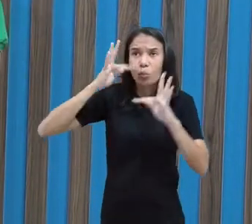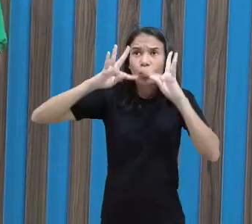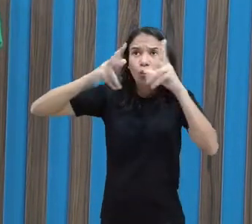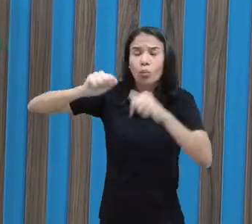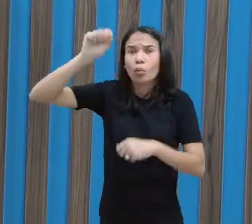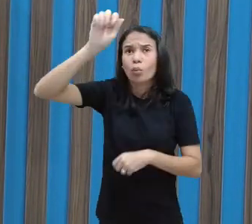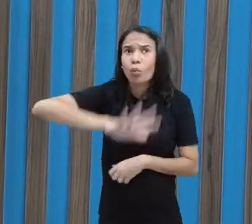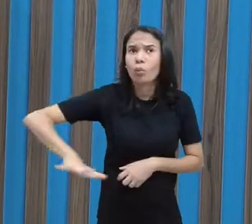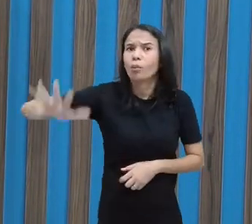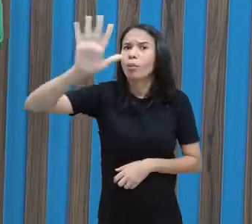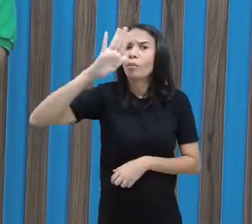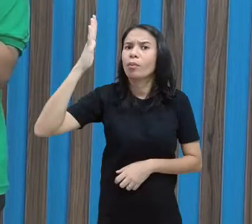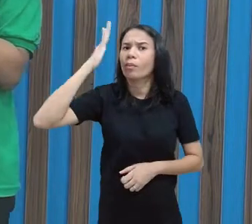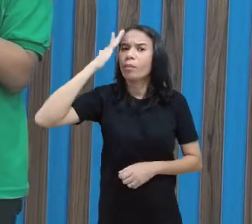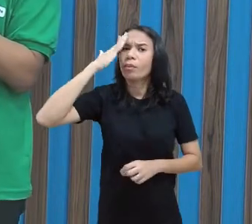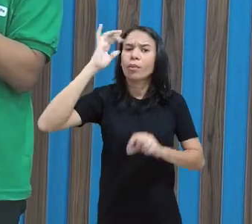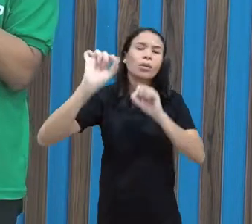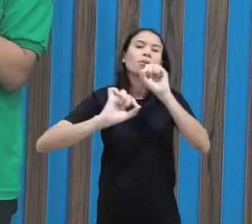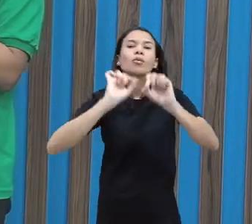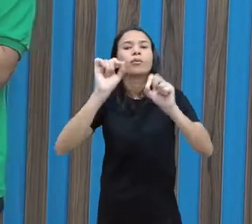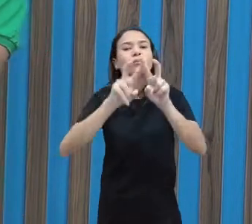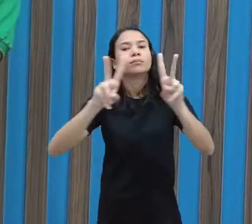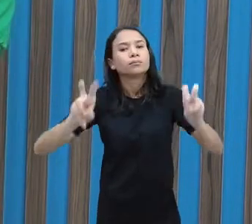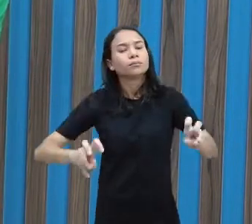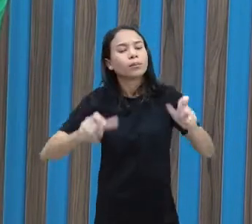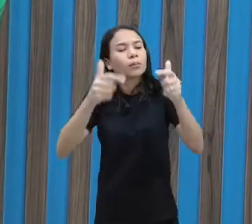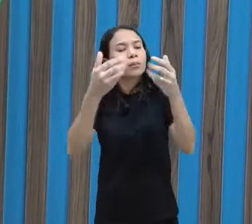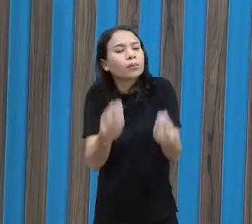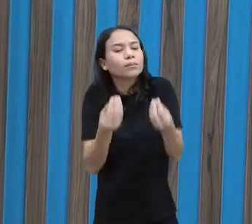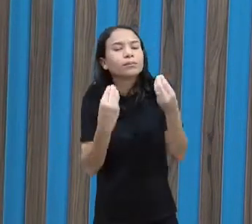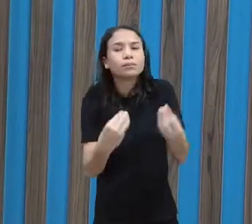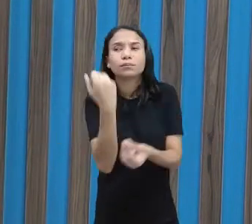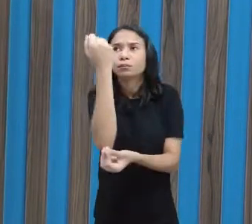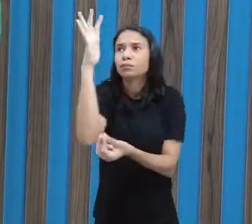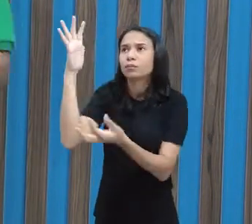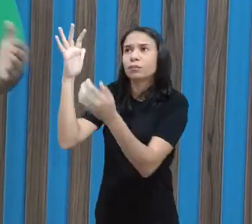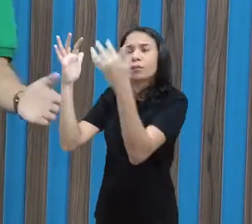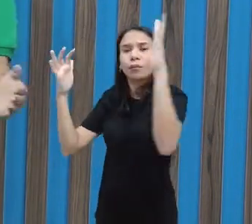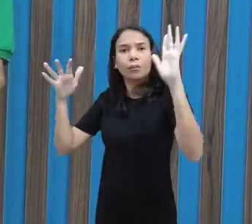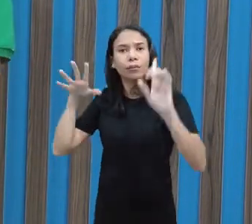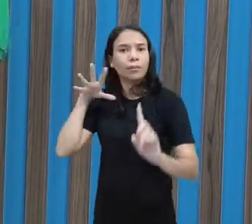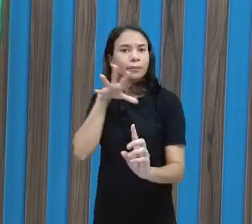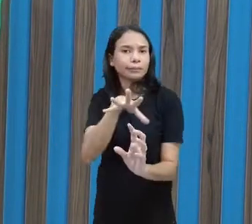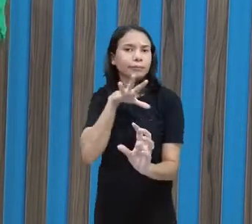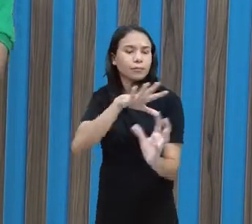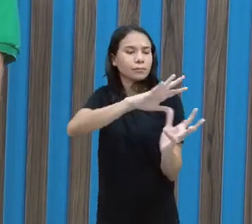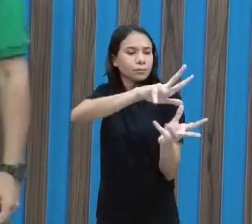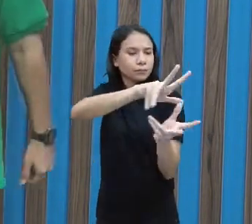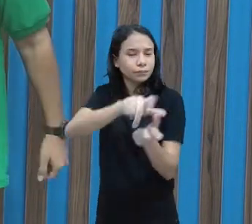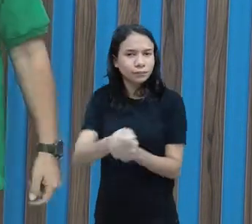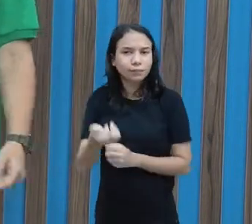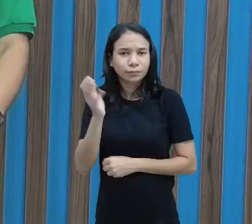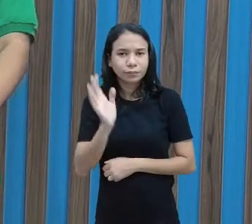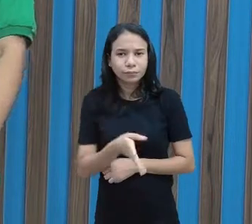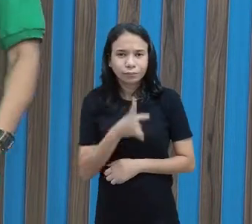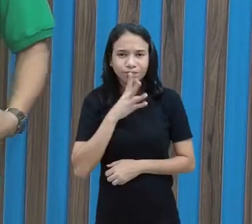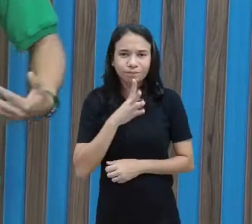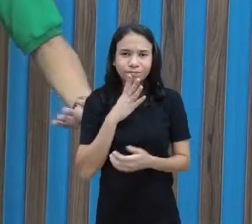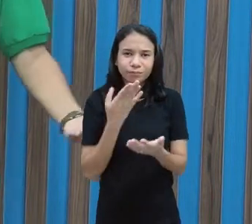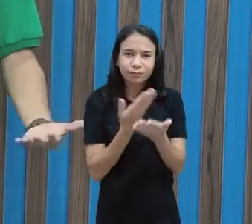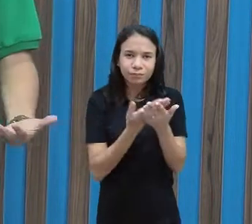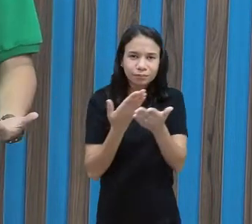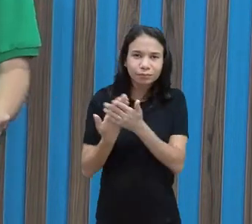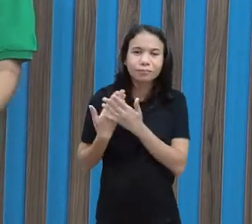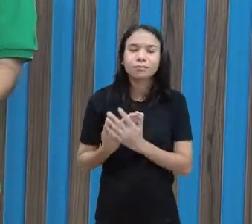global sobre o meio ambiente, sobre como o meio ambiente é impactado. Vocês já viram ao longo dos